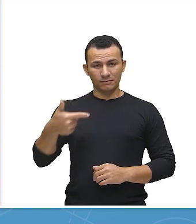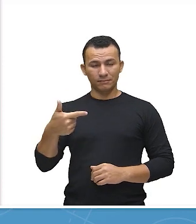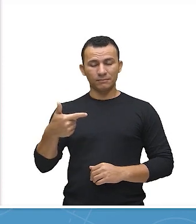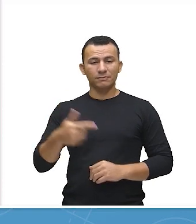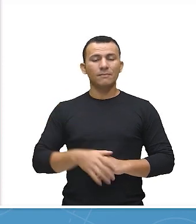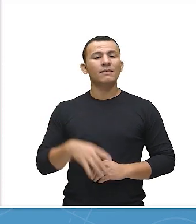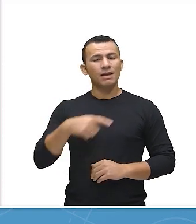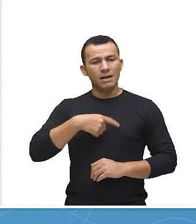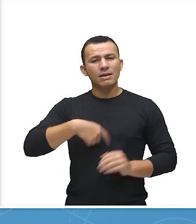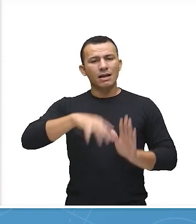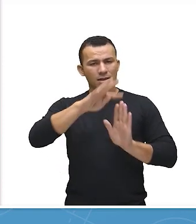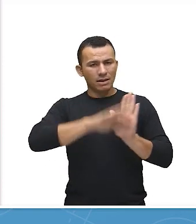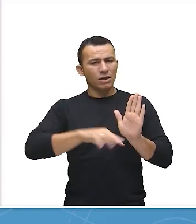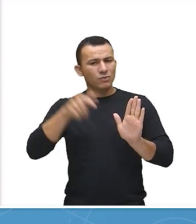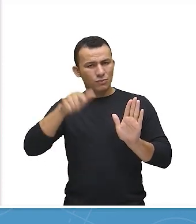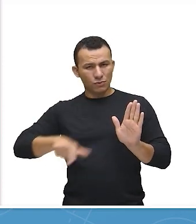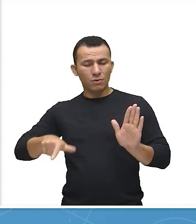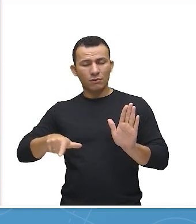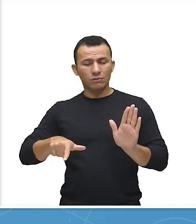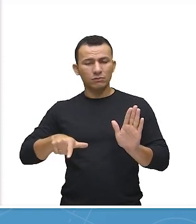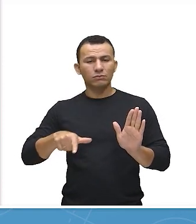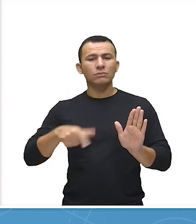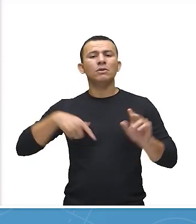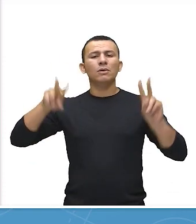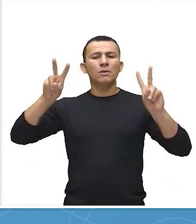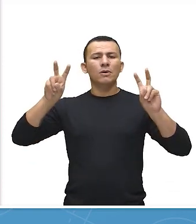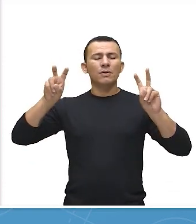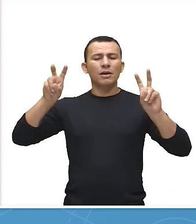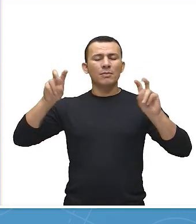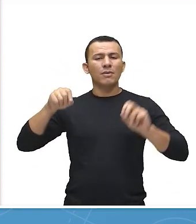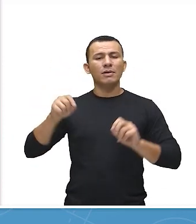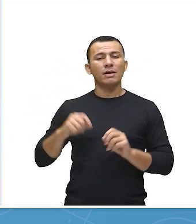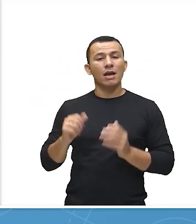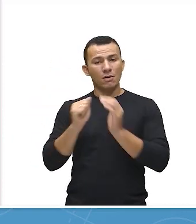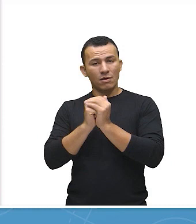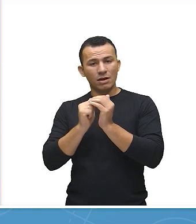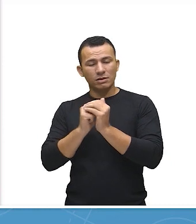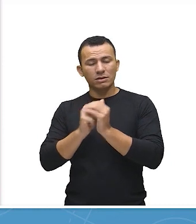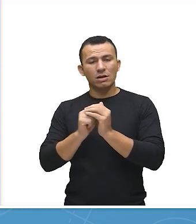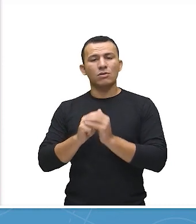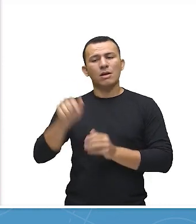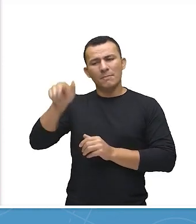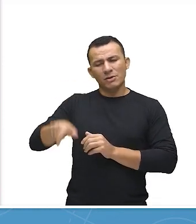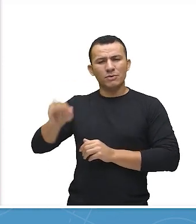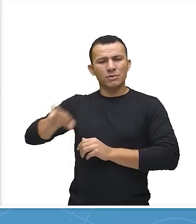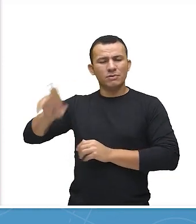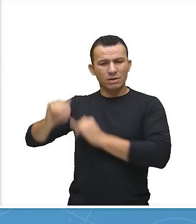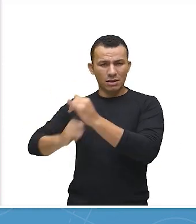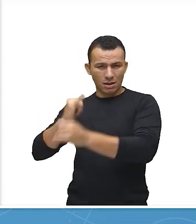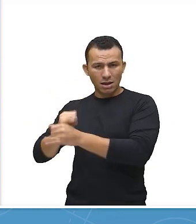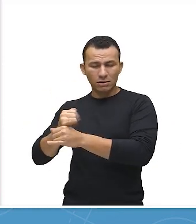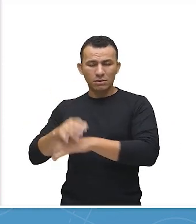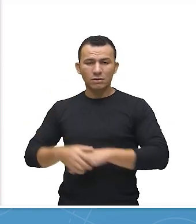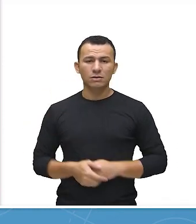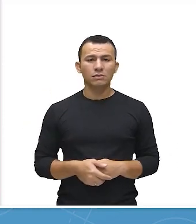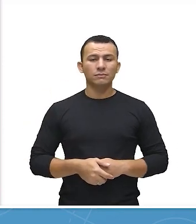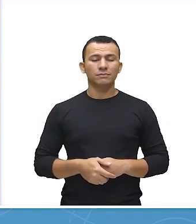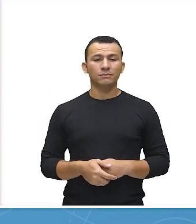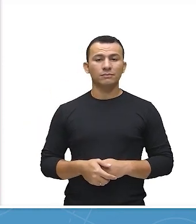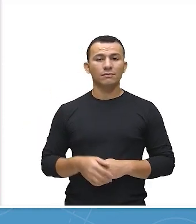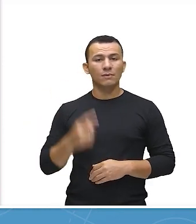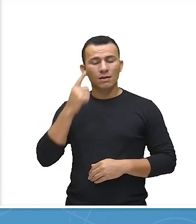a cor da pele, tem a coloração, né? A descrição serve para descrever, mostrar as características do ser, de um objeto